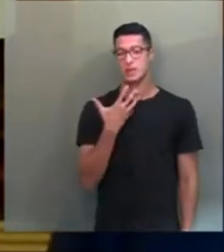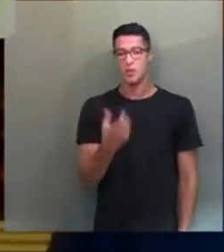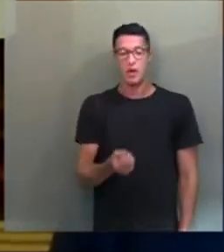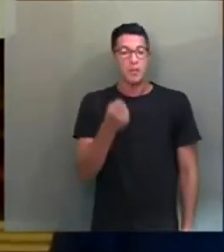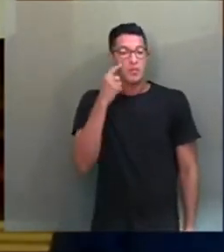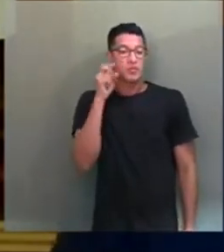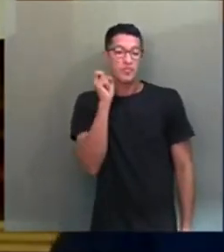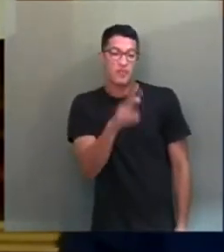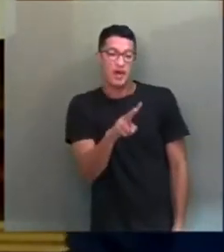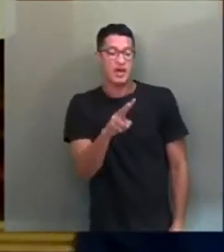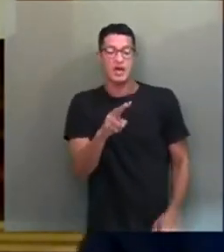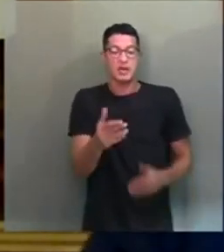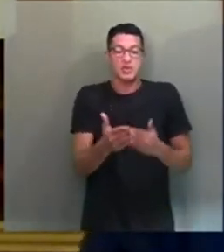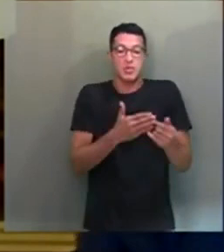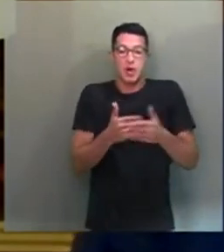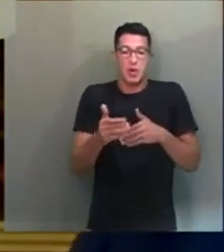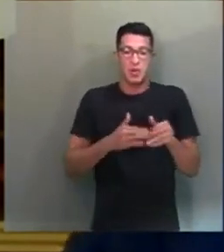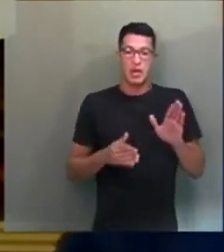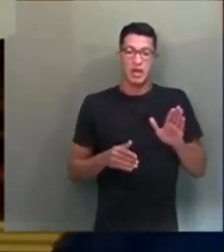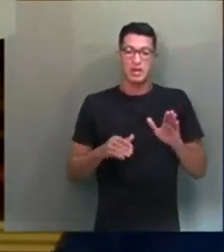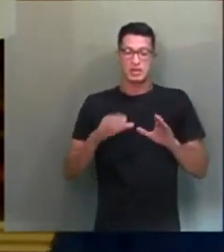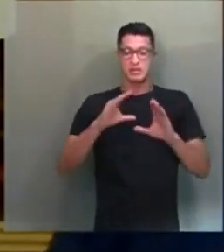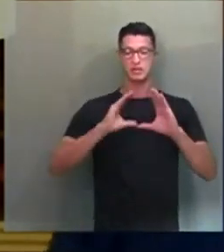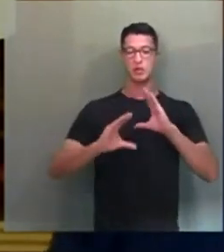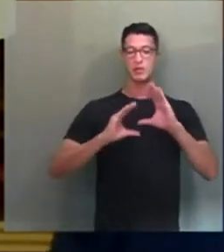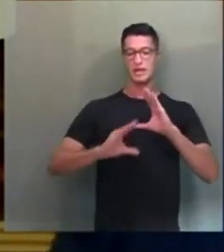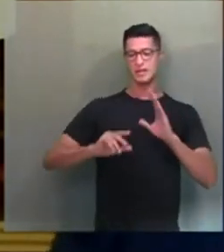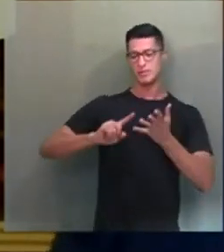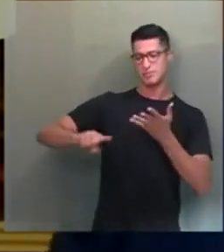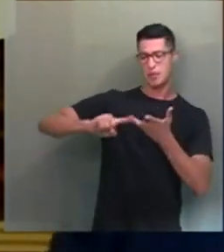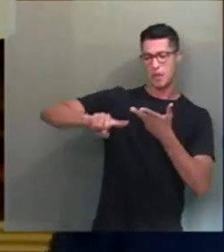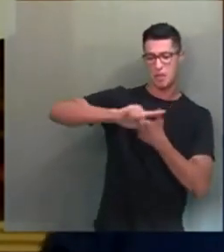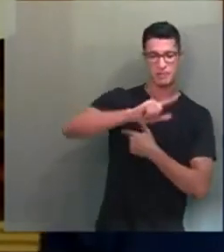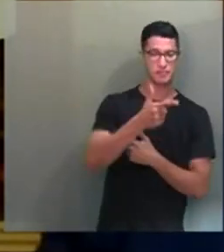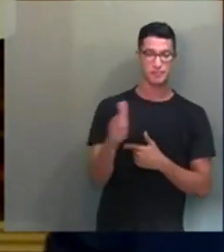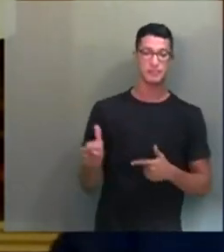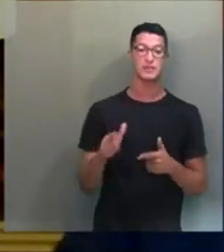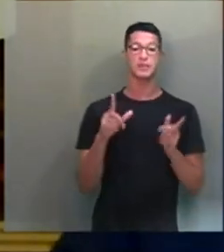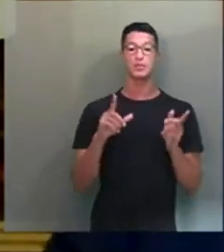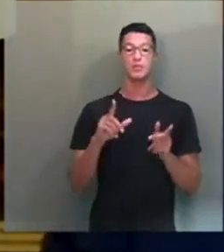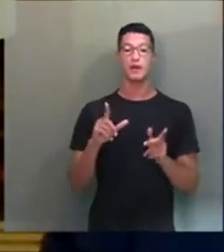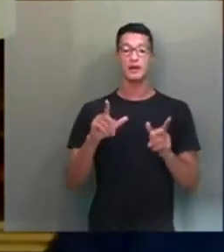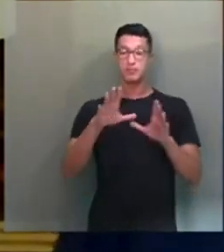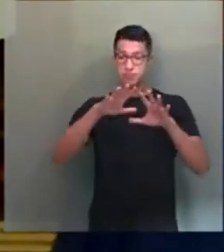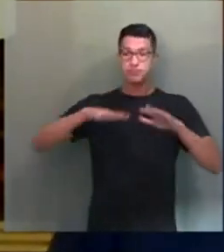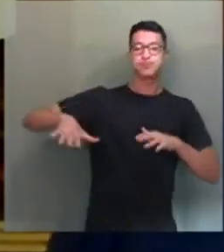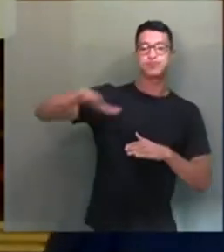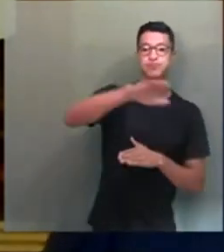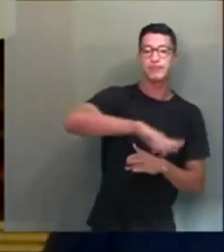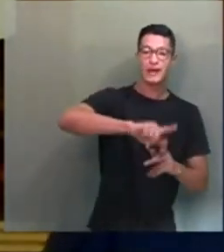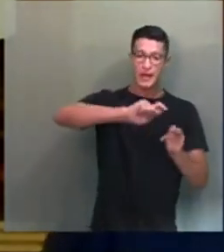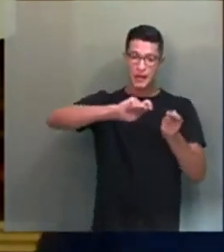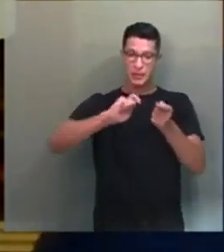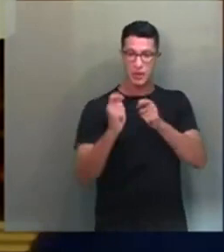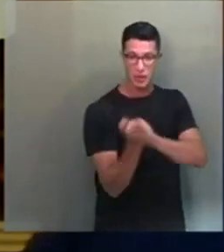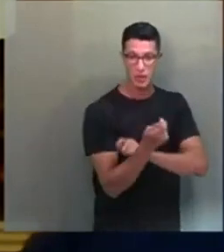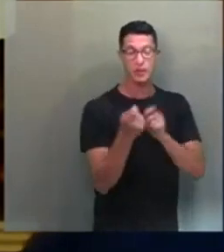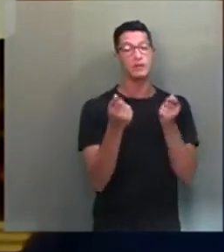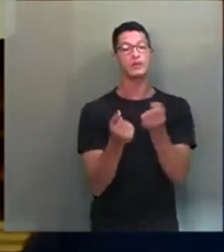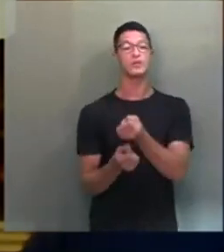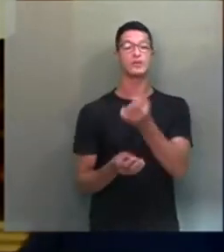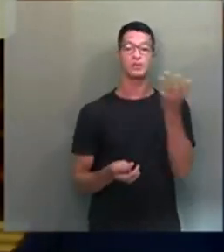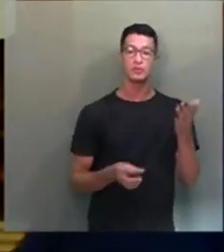ver em qualquer meio de comunicação uma cobertura tão adequada